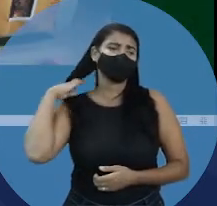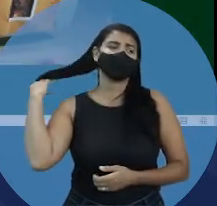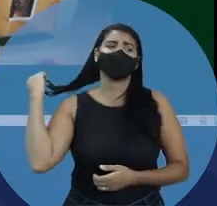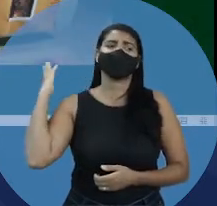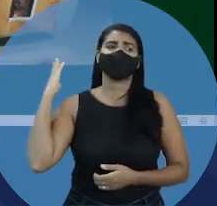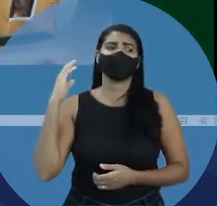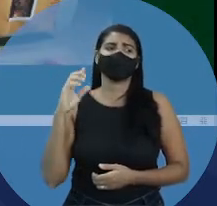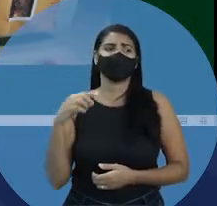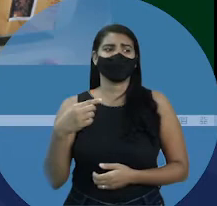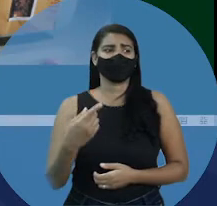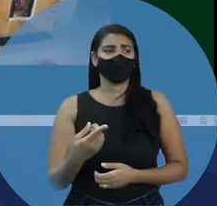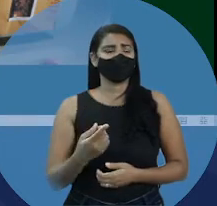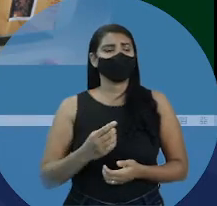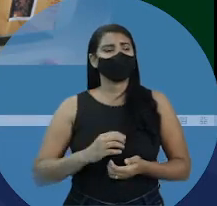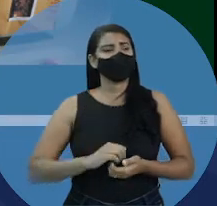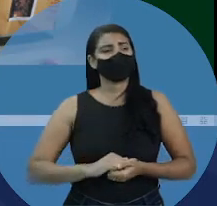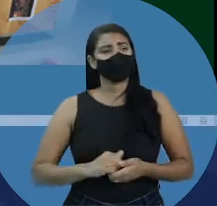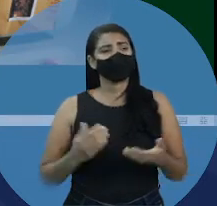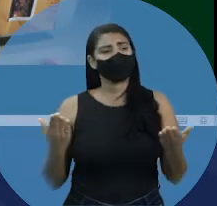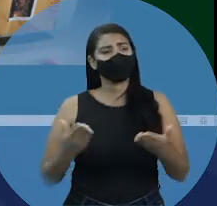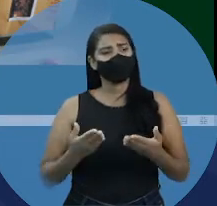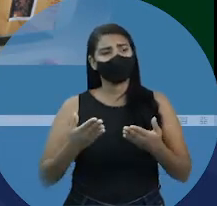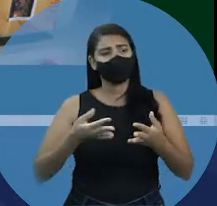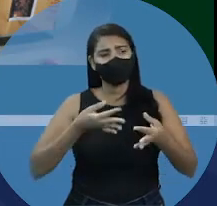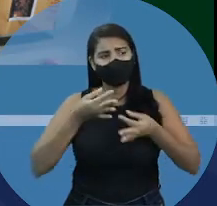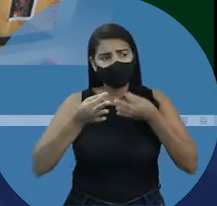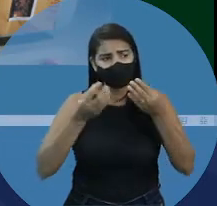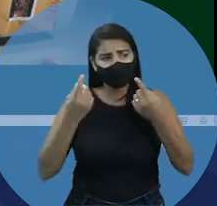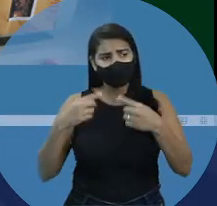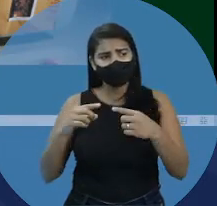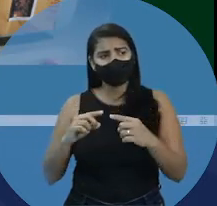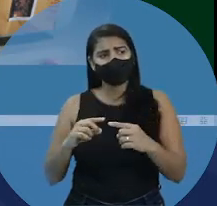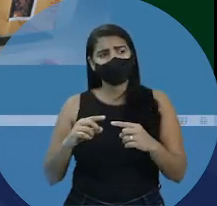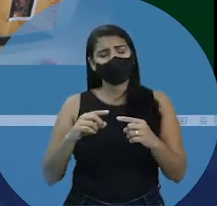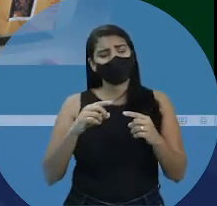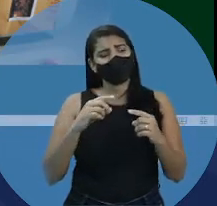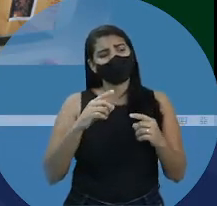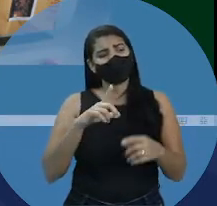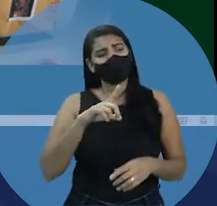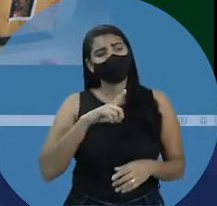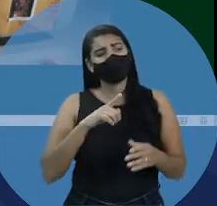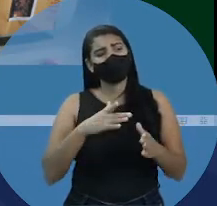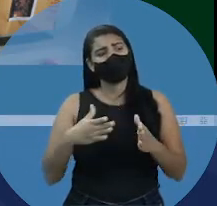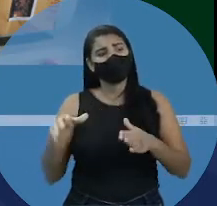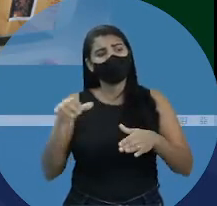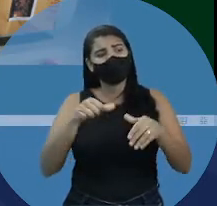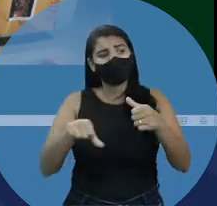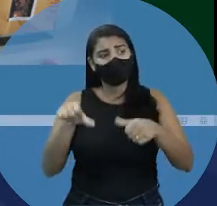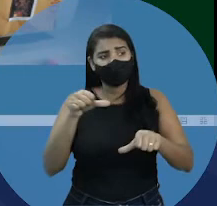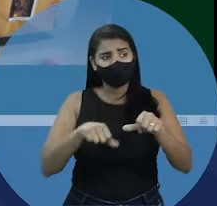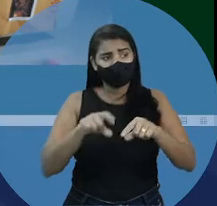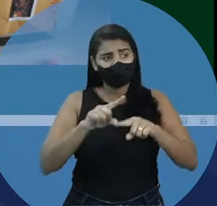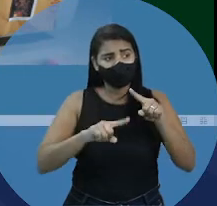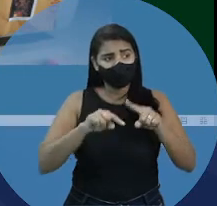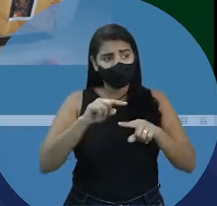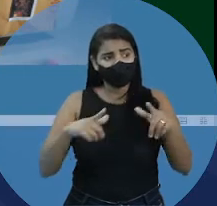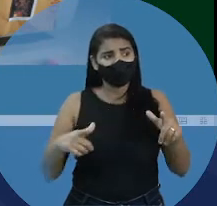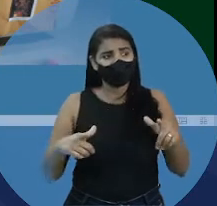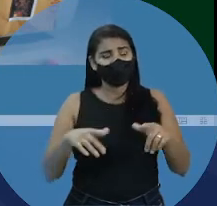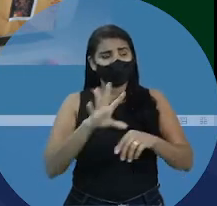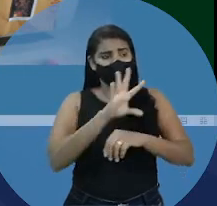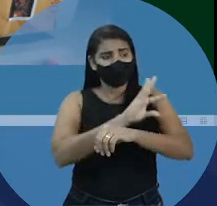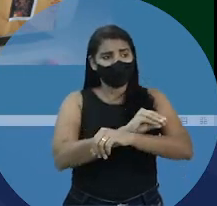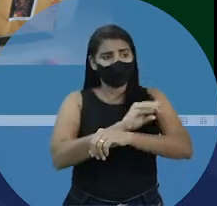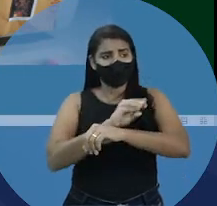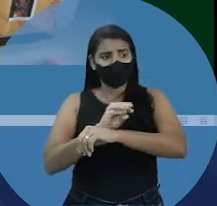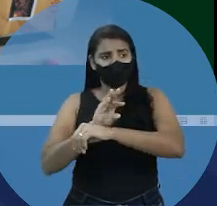Após esse momento de discussão, houve a análise dos materiais, das fotografias, e